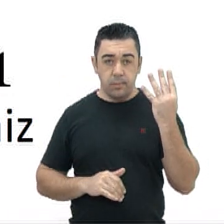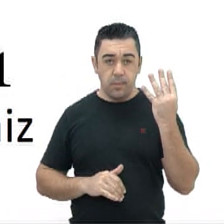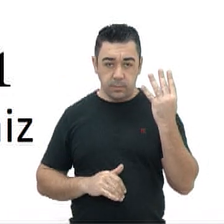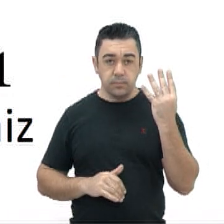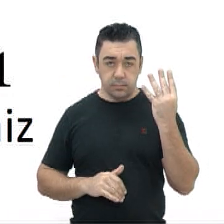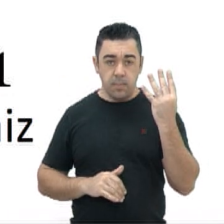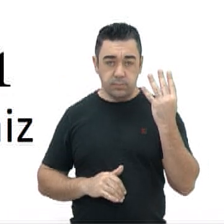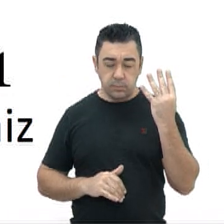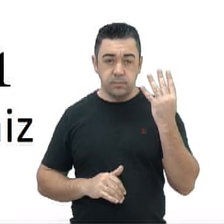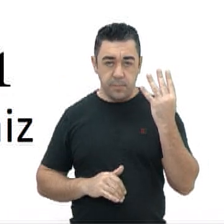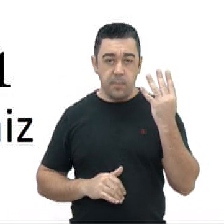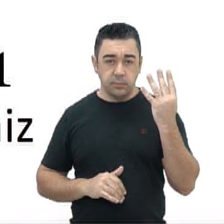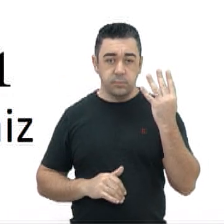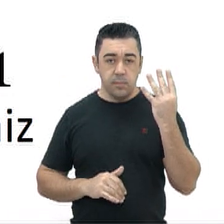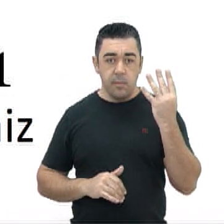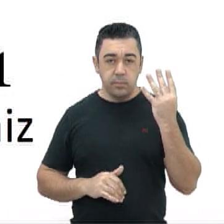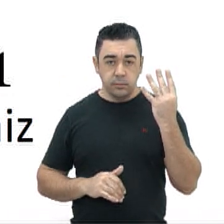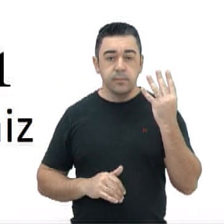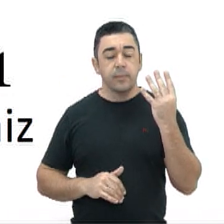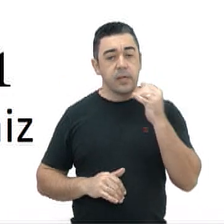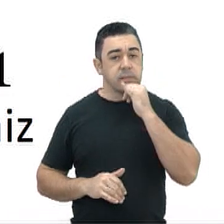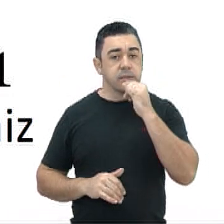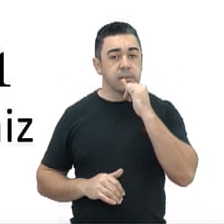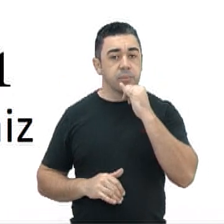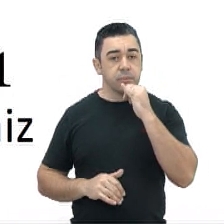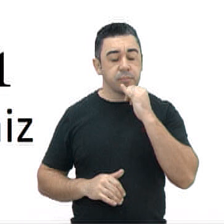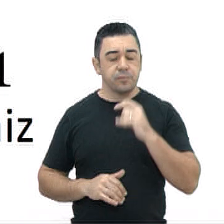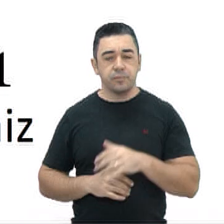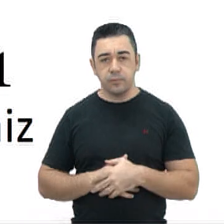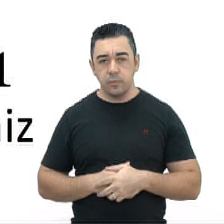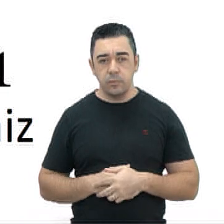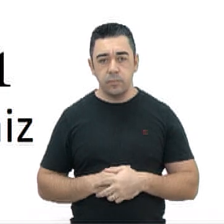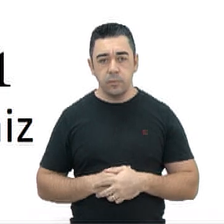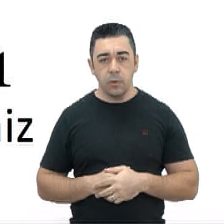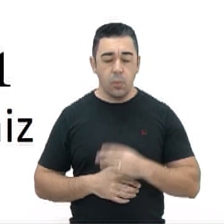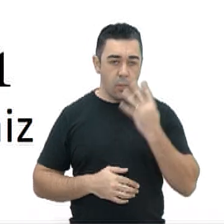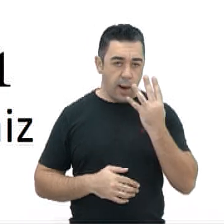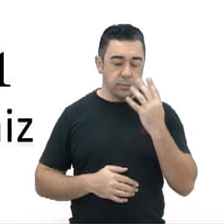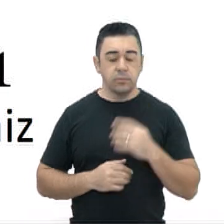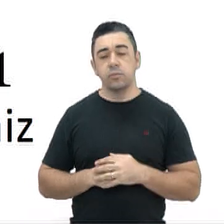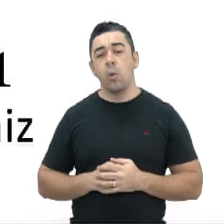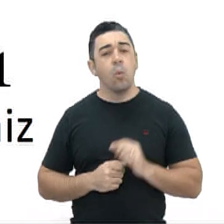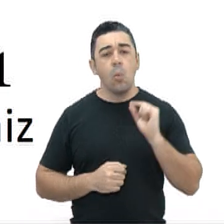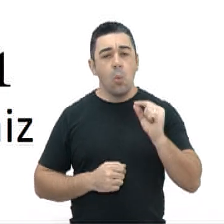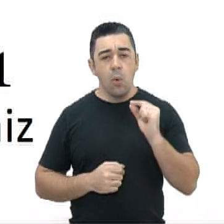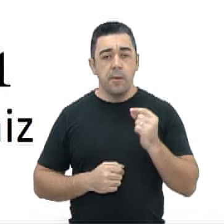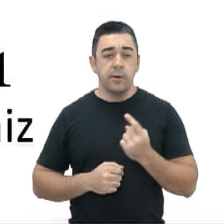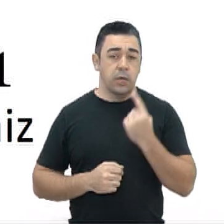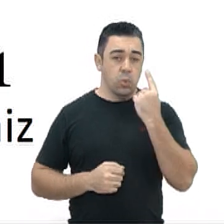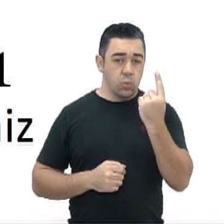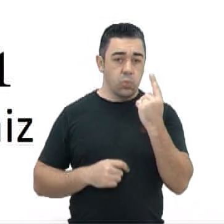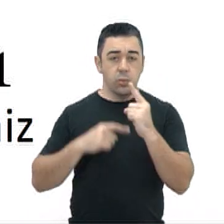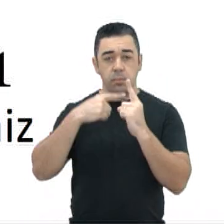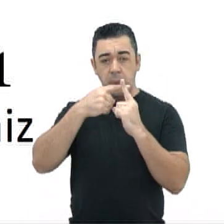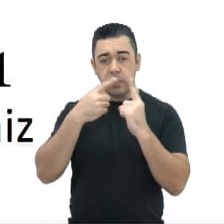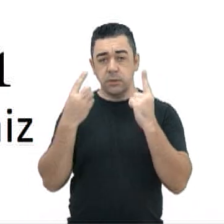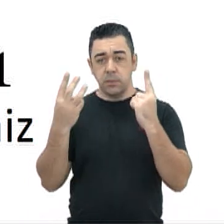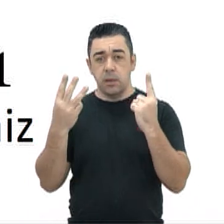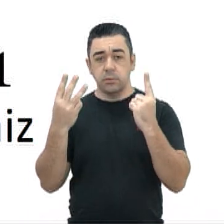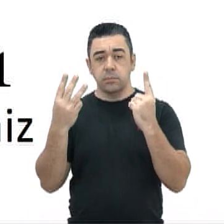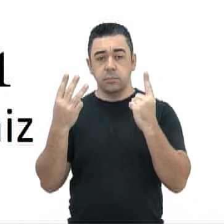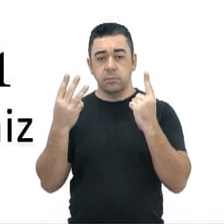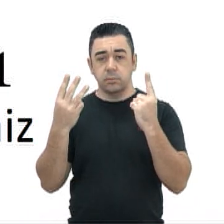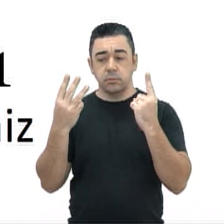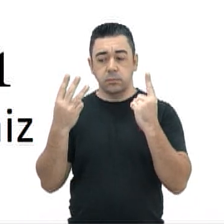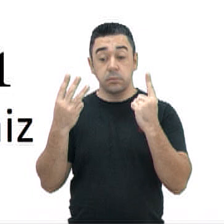número quadrado perfeito é o 1, depois o próximo é o 4. Vou começar aqui pelo 4. O que é o 4? 4 é 1 mais